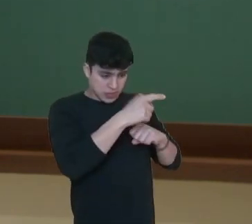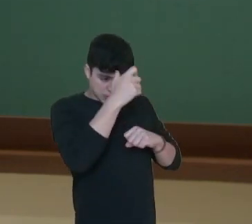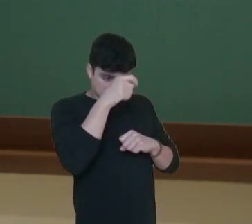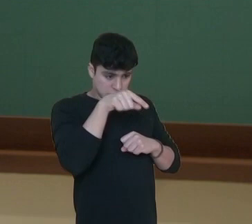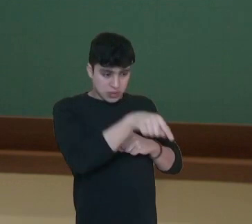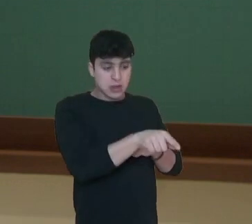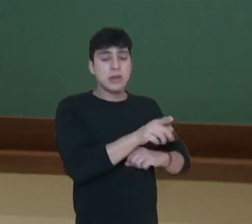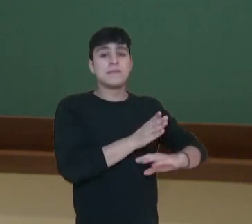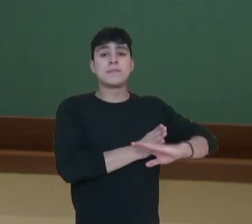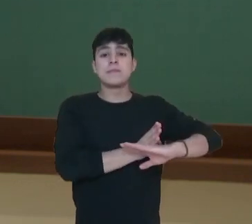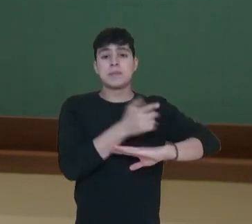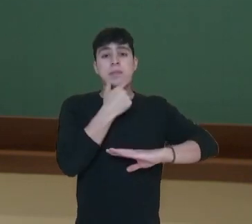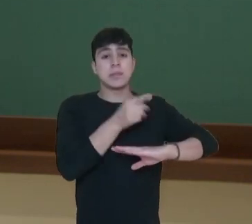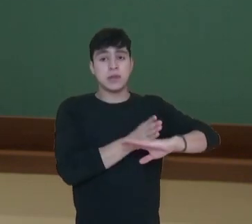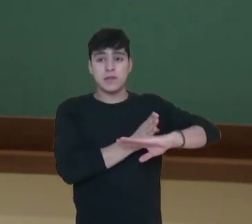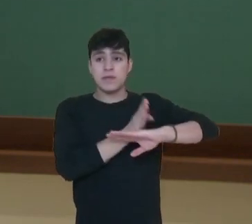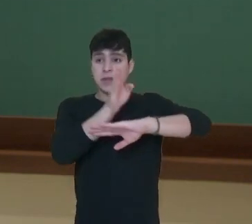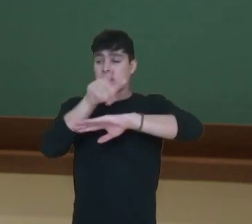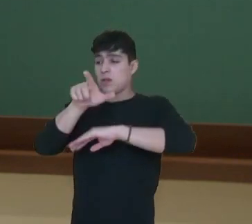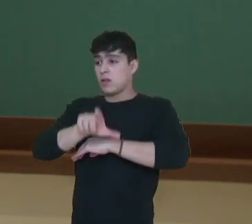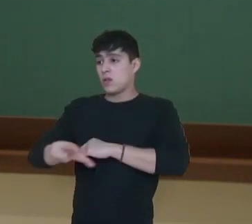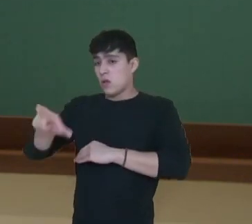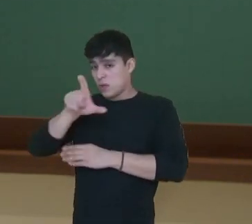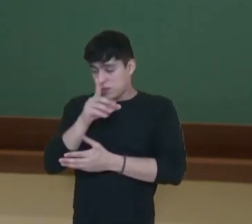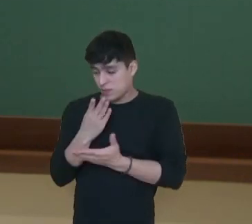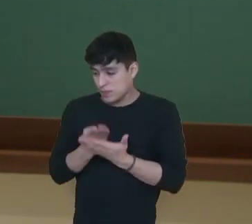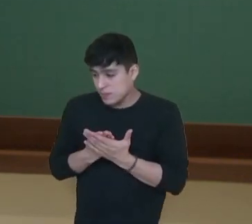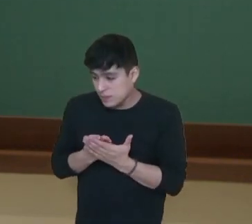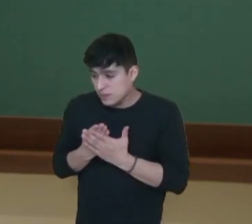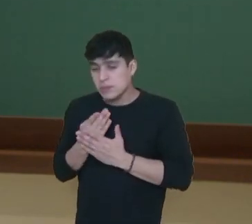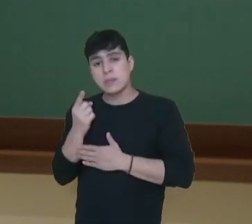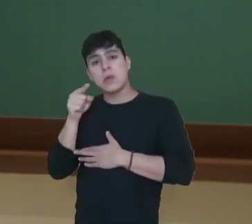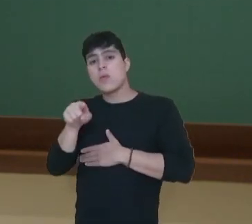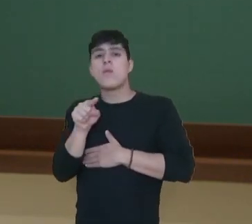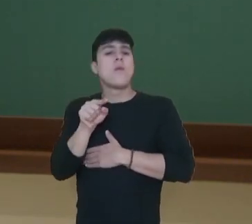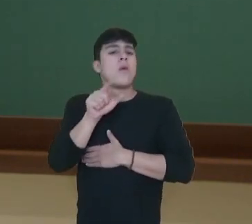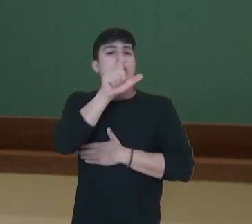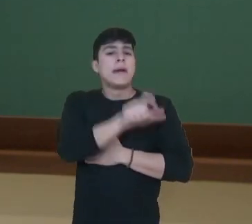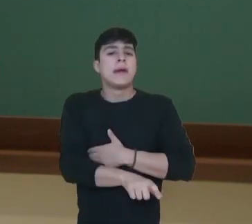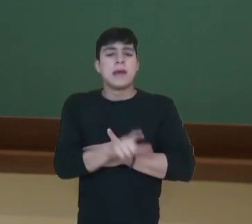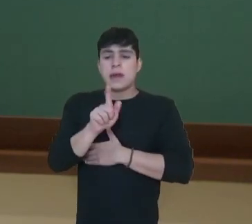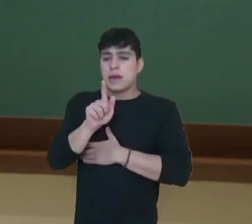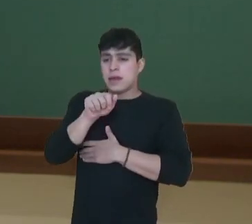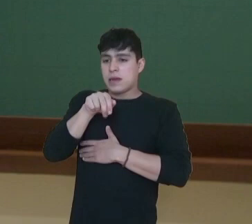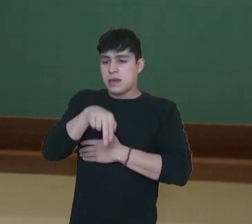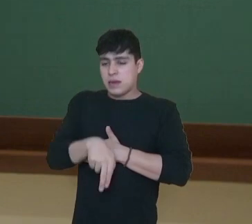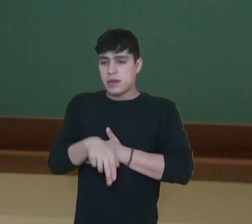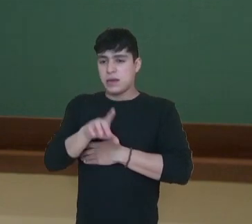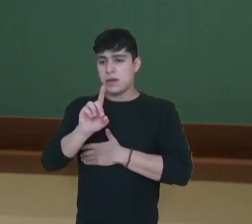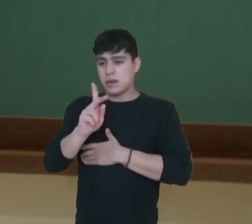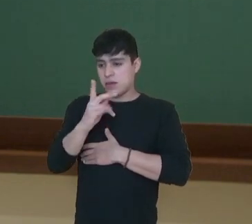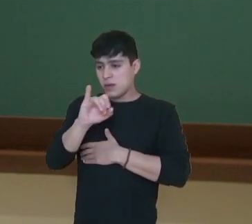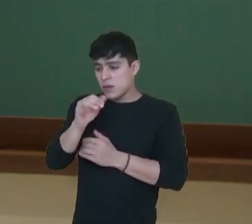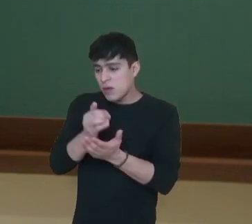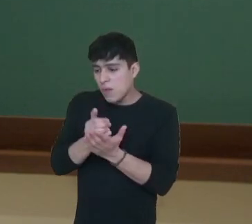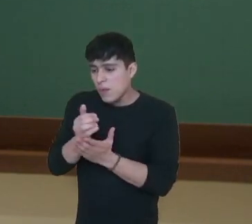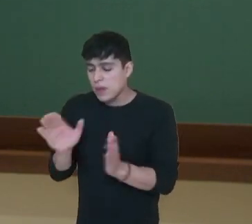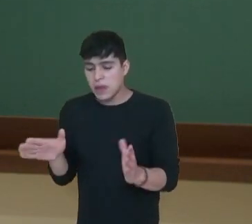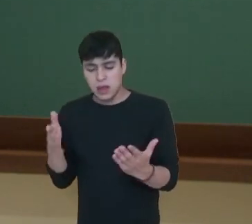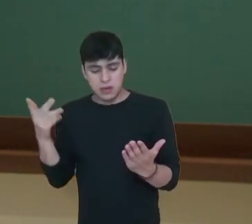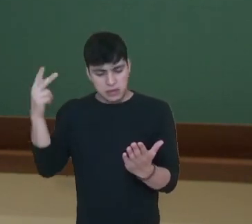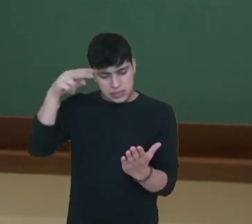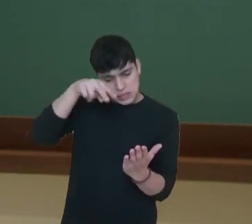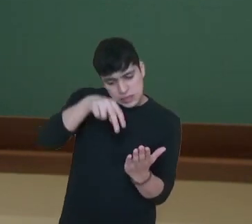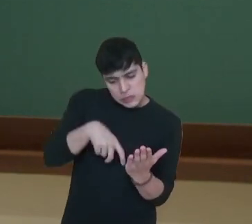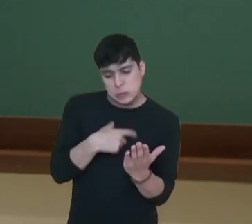estudar em Londres. Chegando em Londres, ele vai acabar entrando em contato com alguns livros, algumas